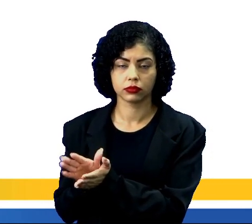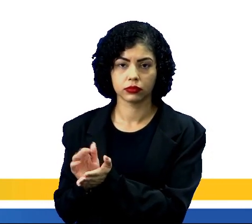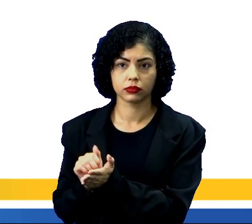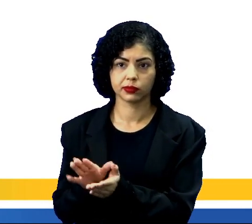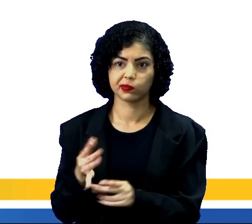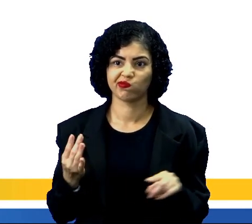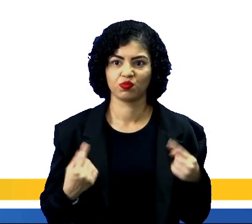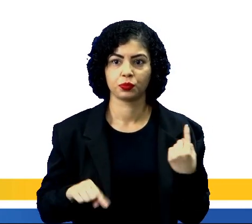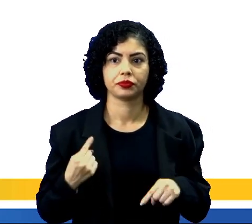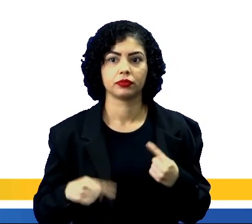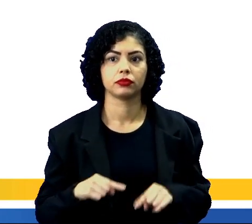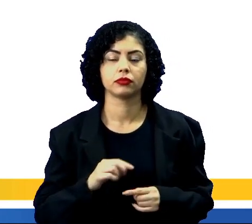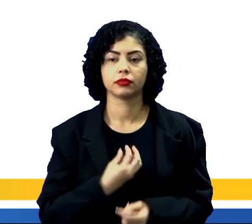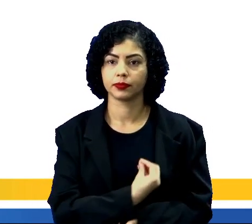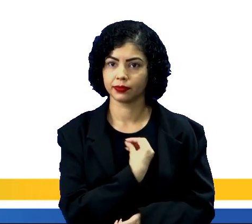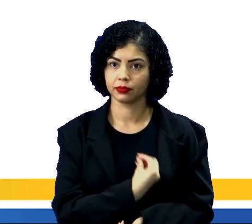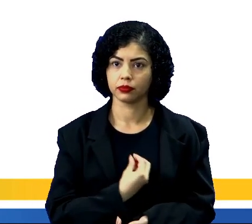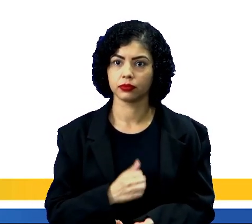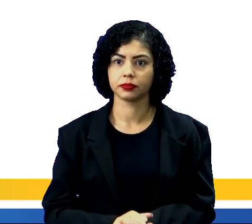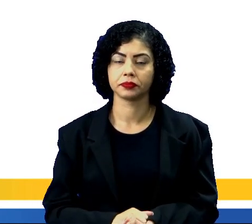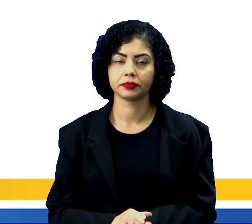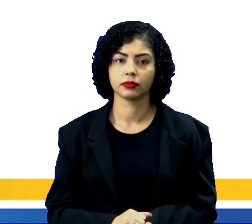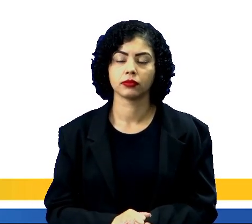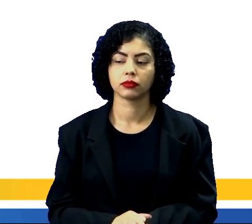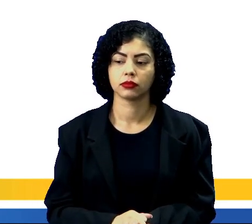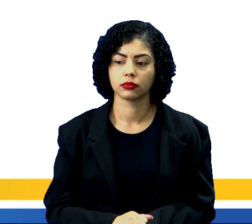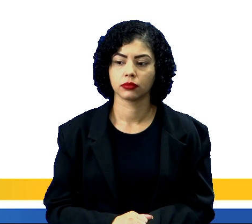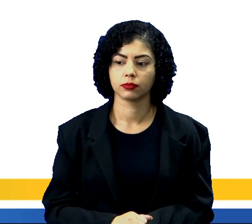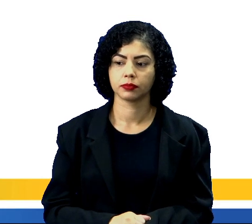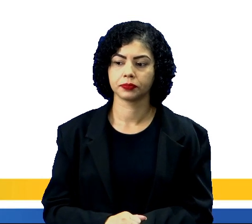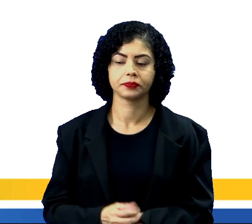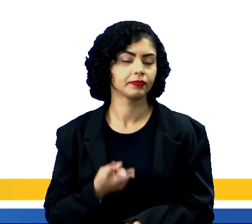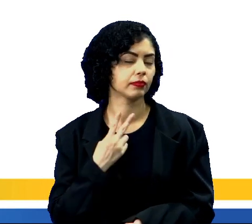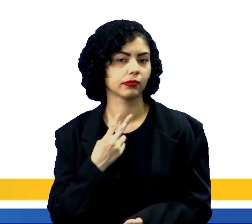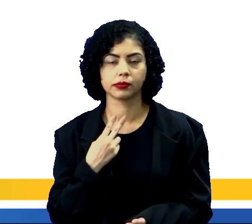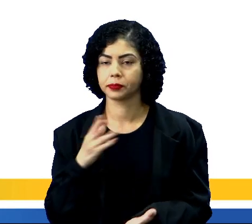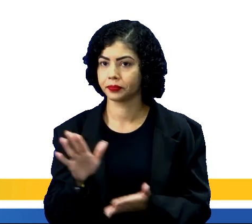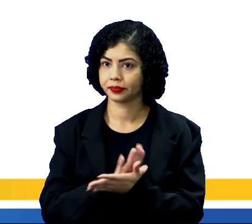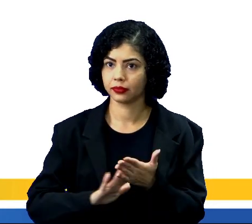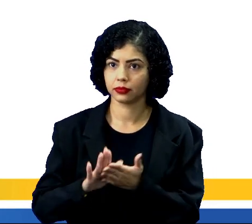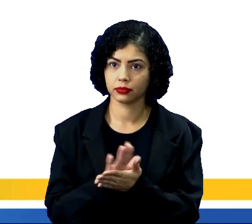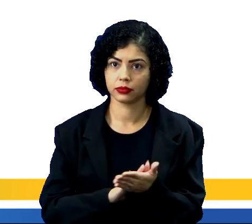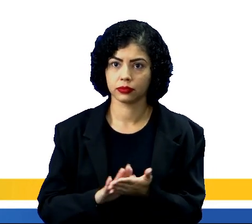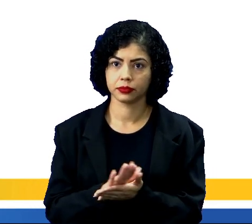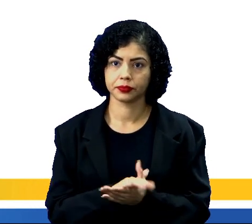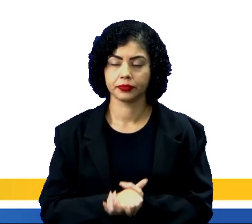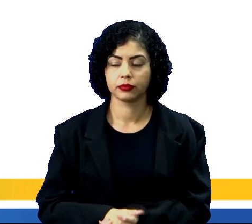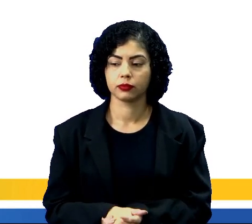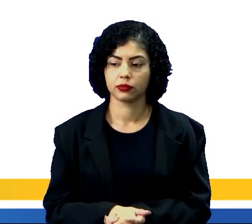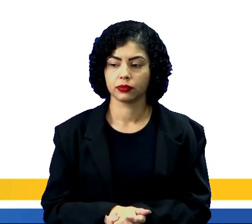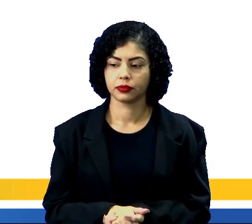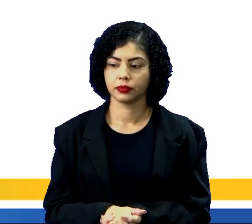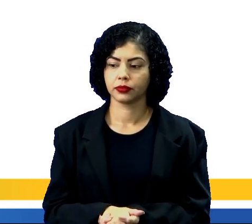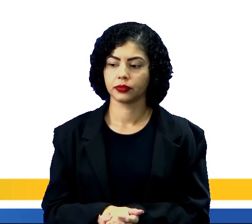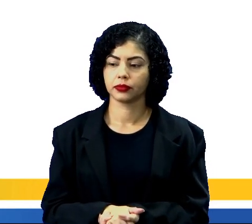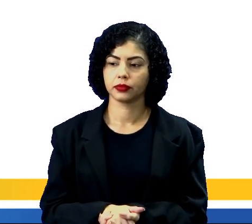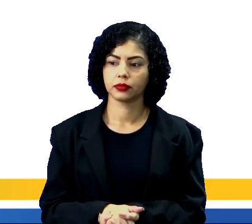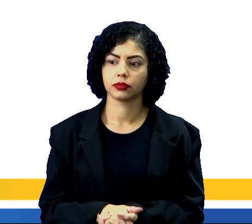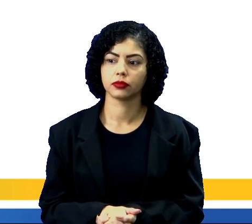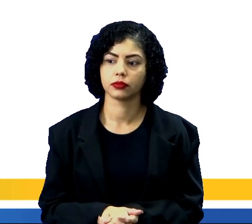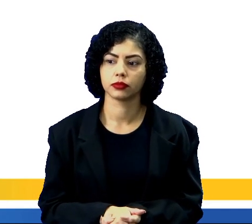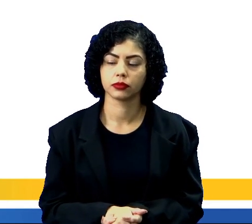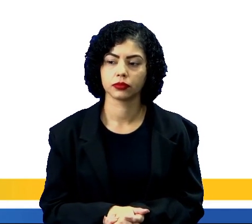eram excluídos da vida política de Roma nessa fase. Então, eles não podiam participar de nenhuma dessas duas